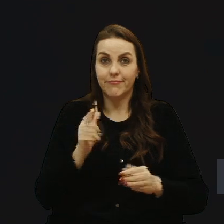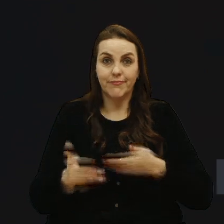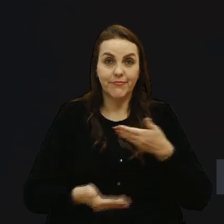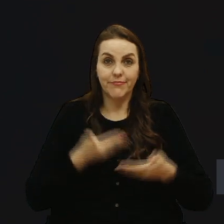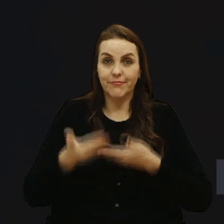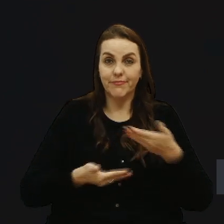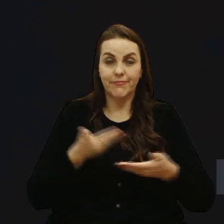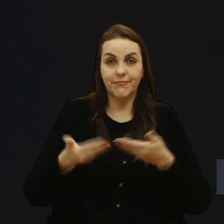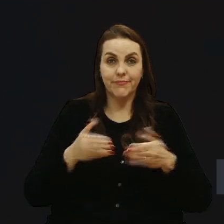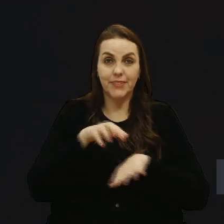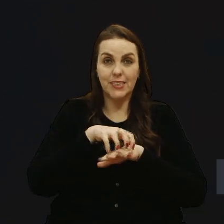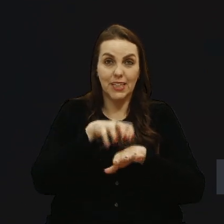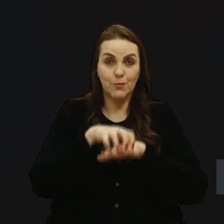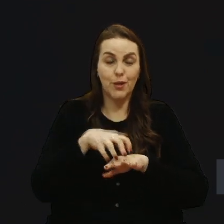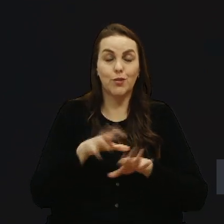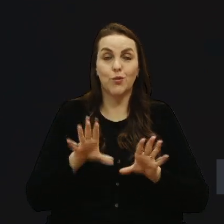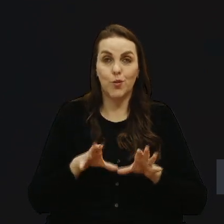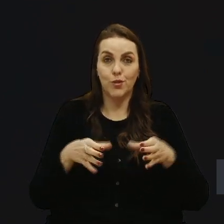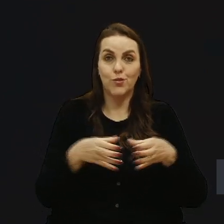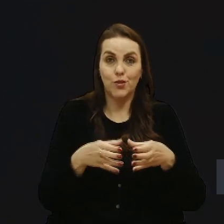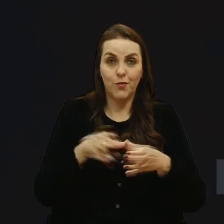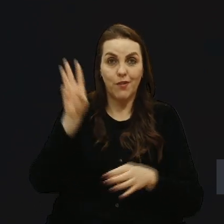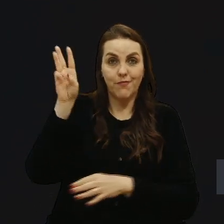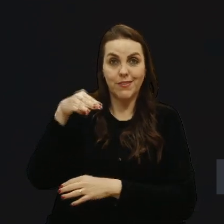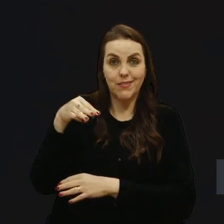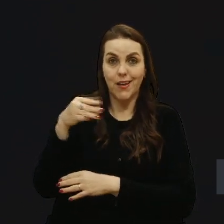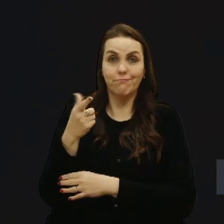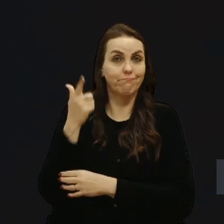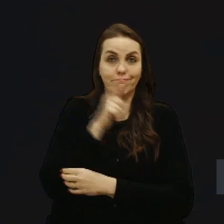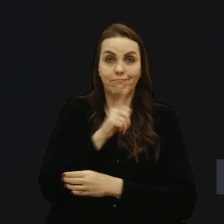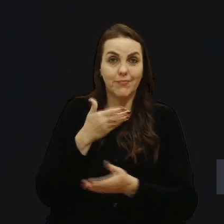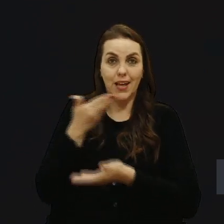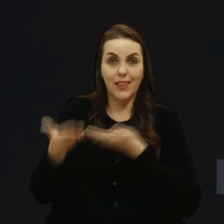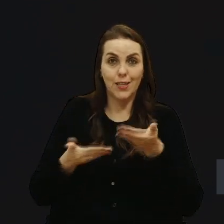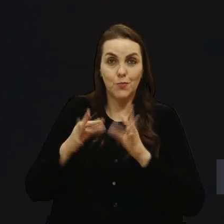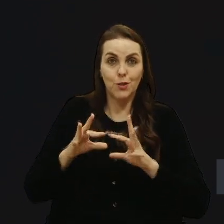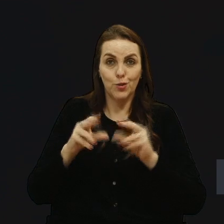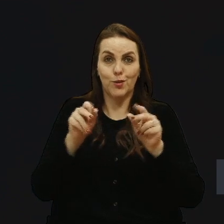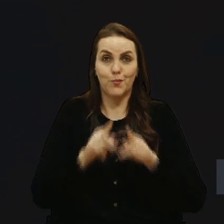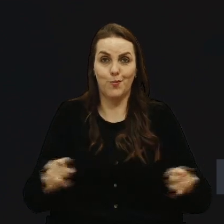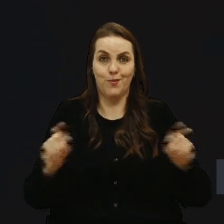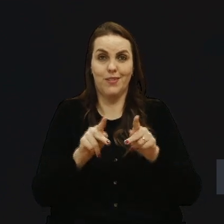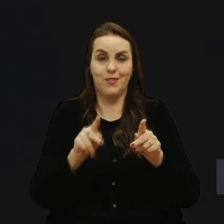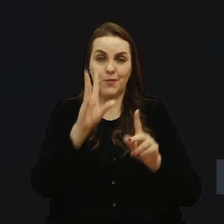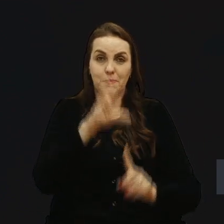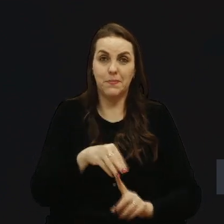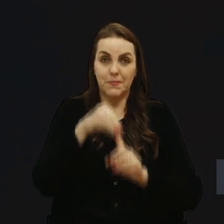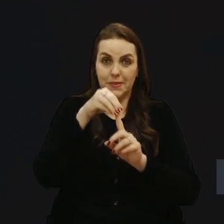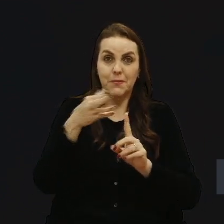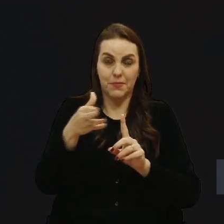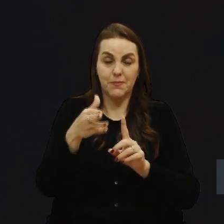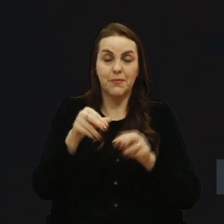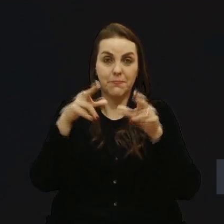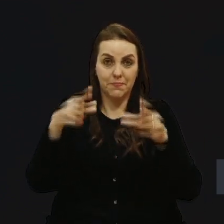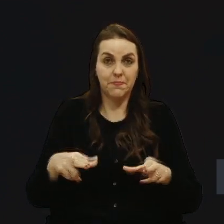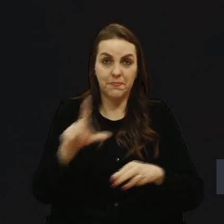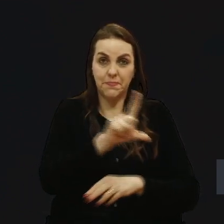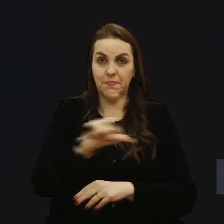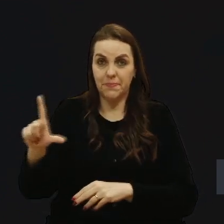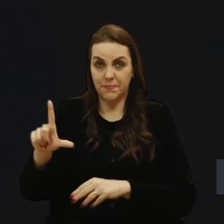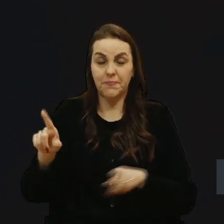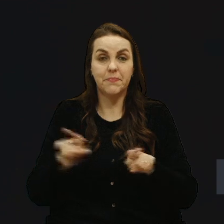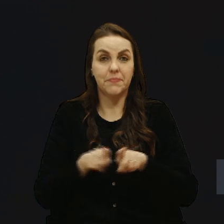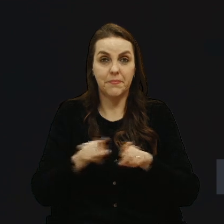onde o transporte coletivo da Visate acaba não atendendo toda a população. E principalmente a Zona Leste e a